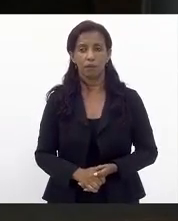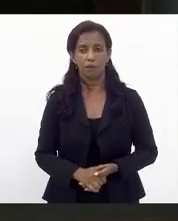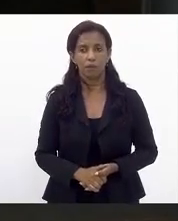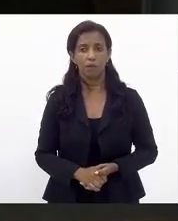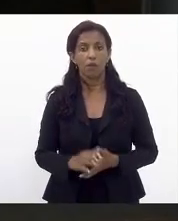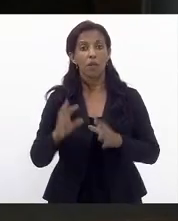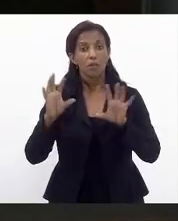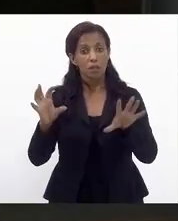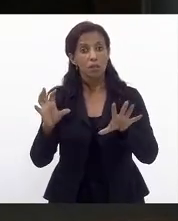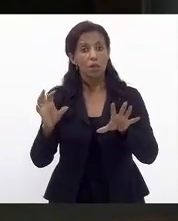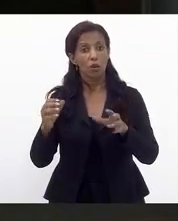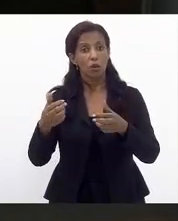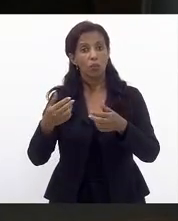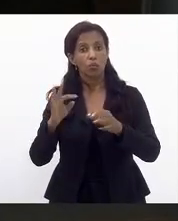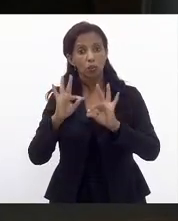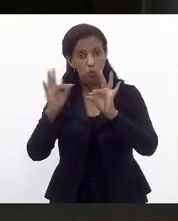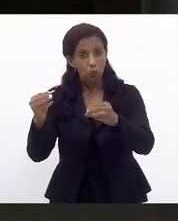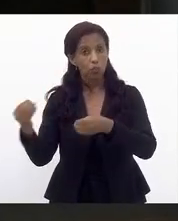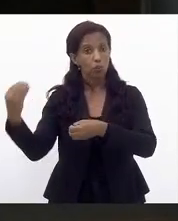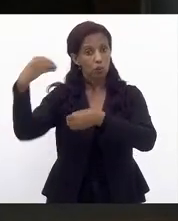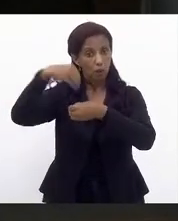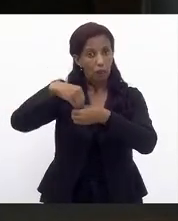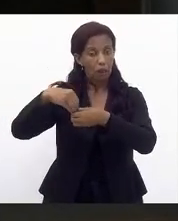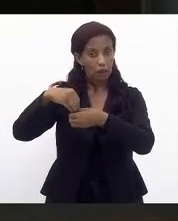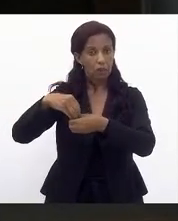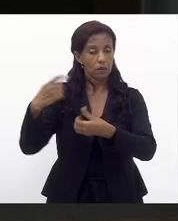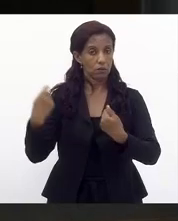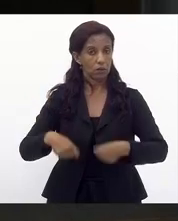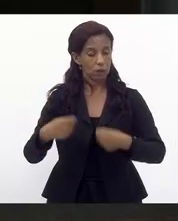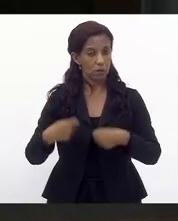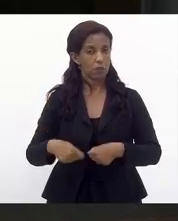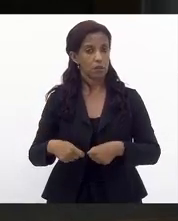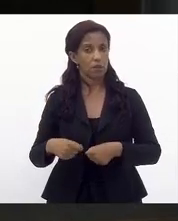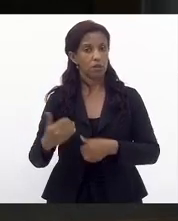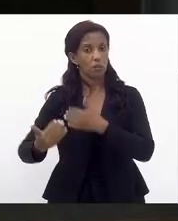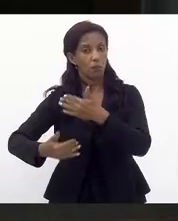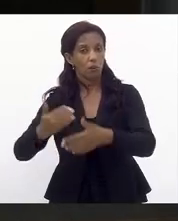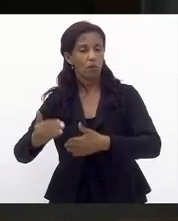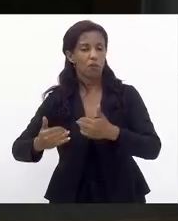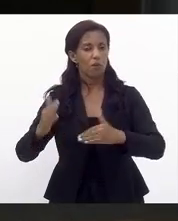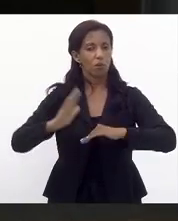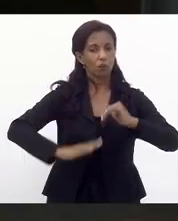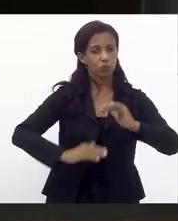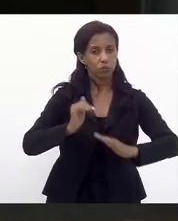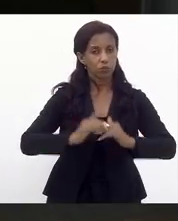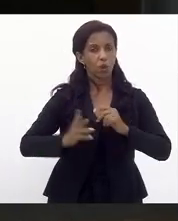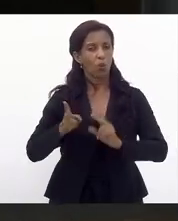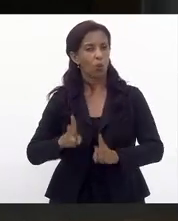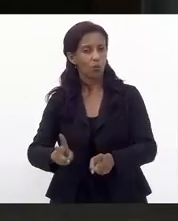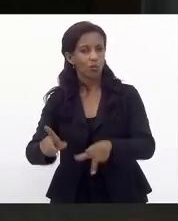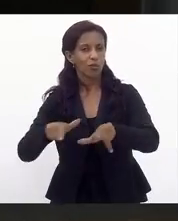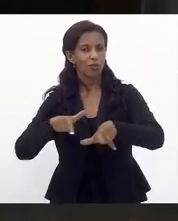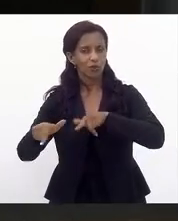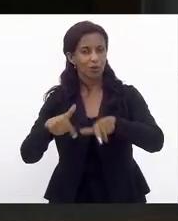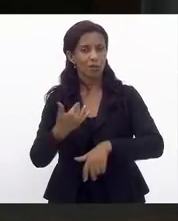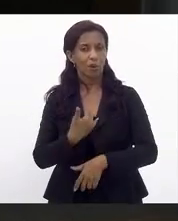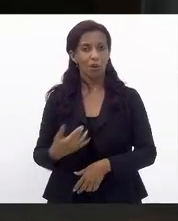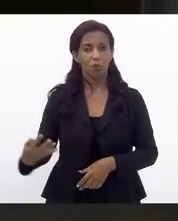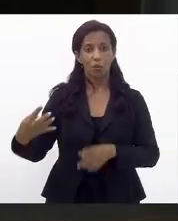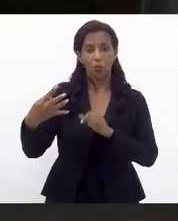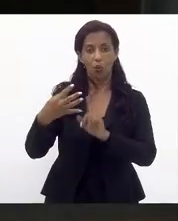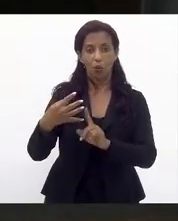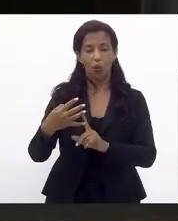são hipóteses que estão ressalvados o provimento de cargos efetivos essenciais a continuidade de serviços públicos o